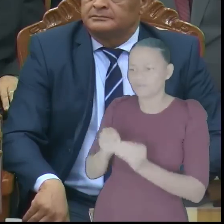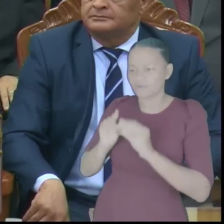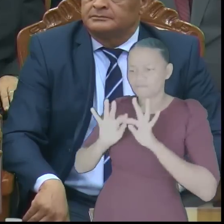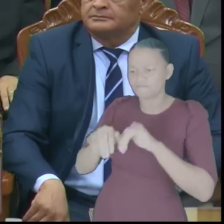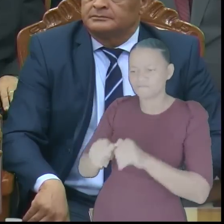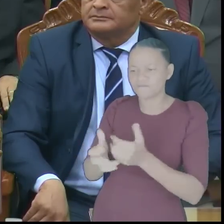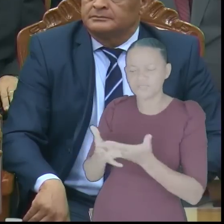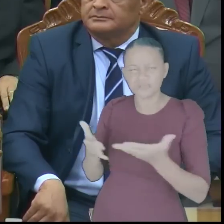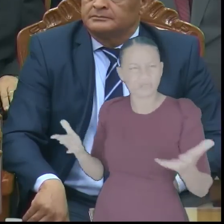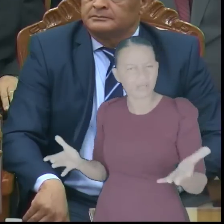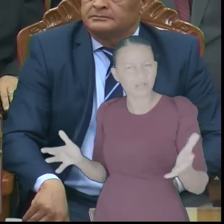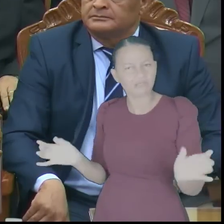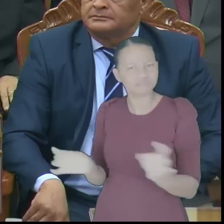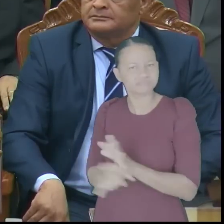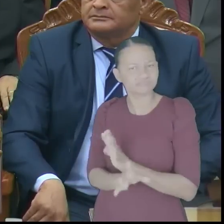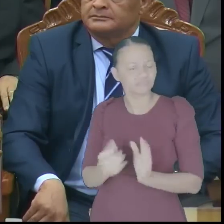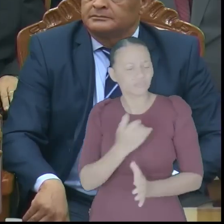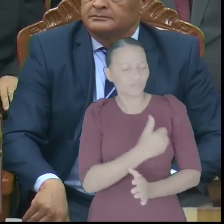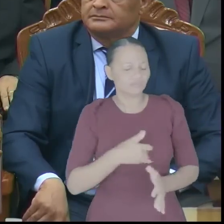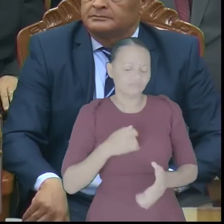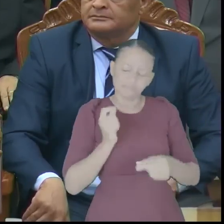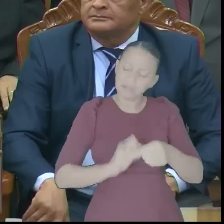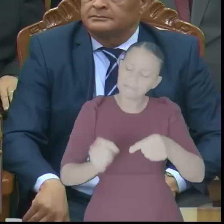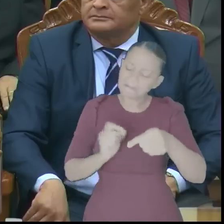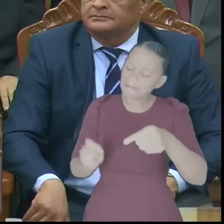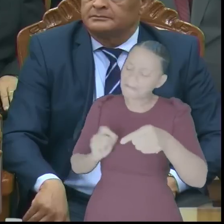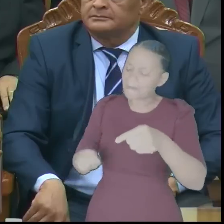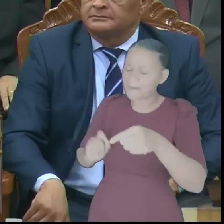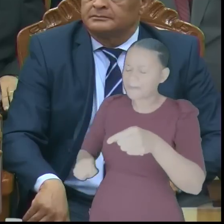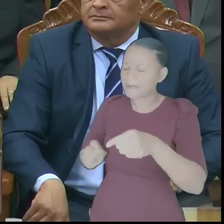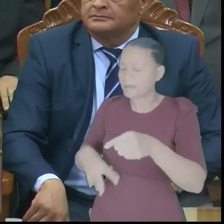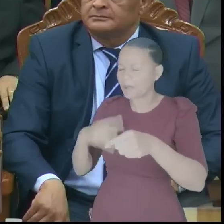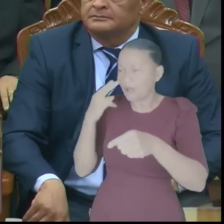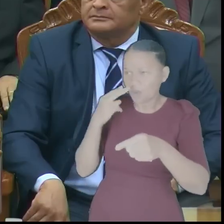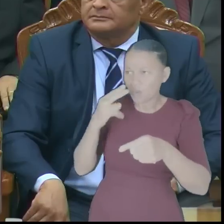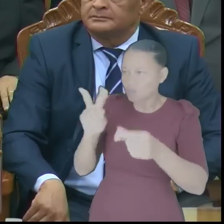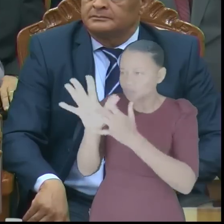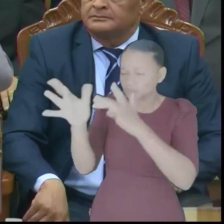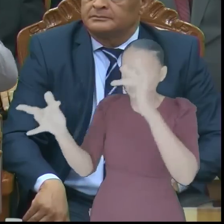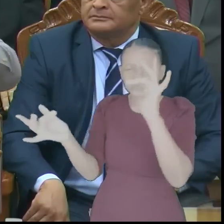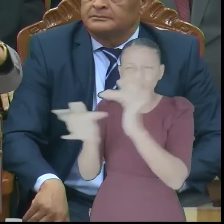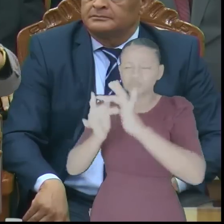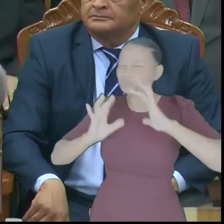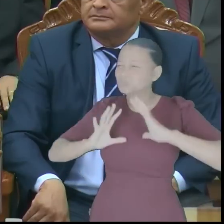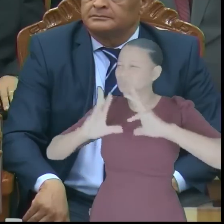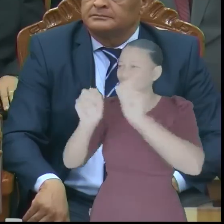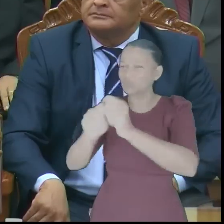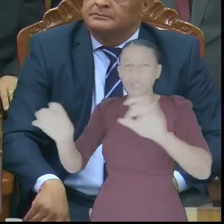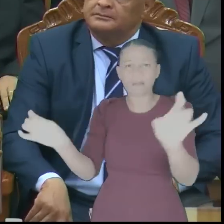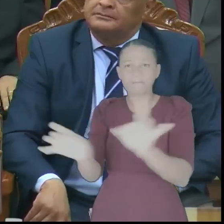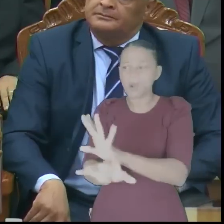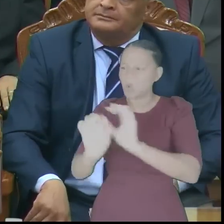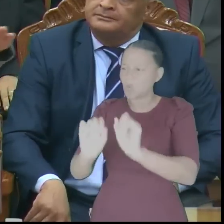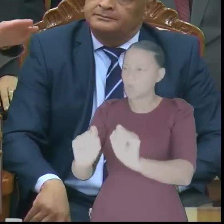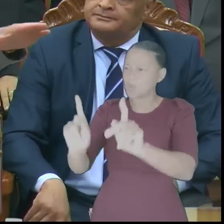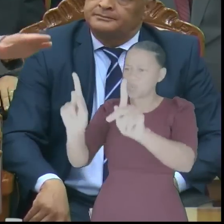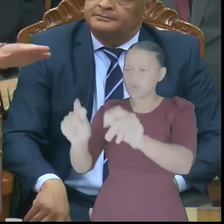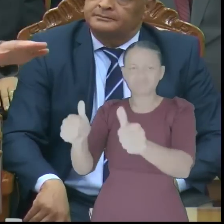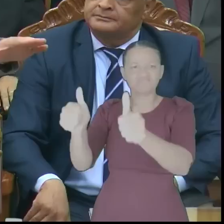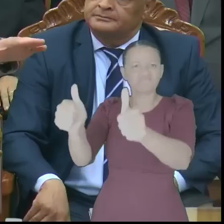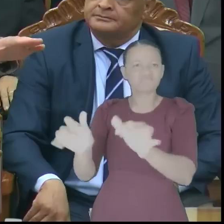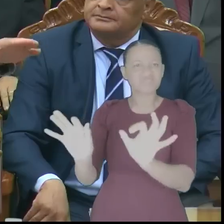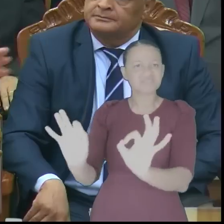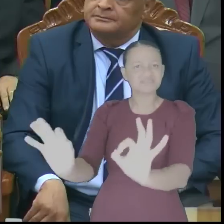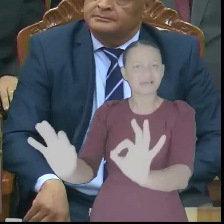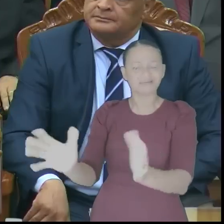ele concluiu, João, escrevendo, disse que, vendo Jesus que tudo estava concluído, ou seja, tudo estava